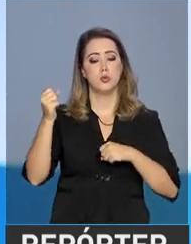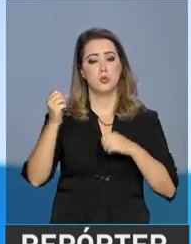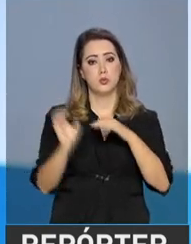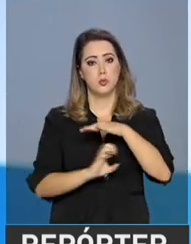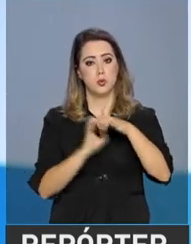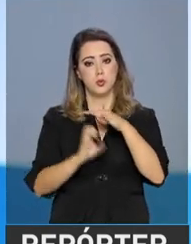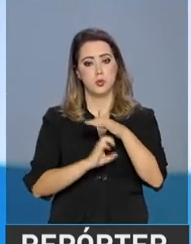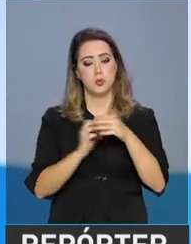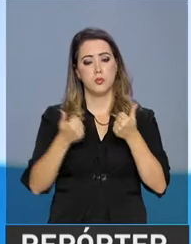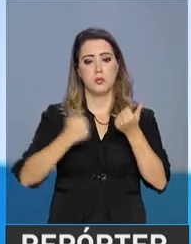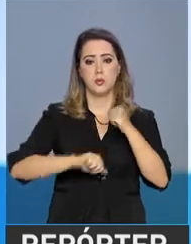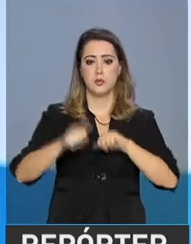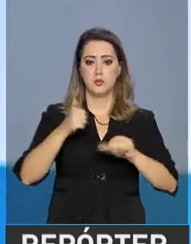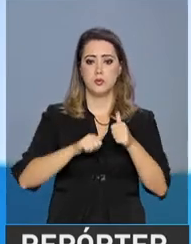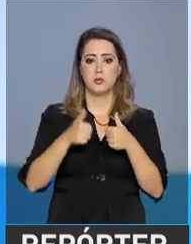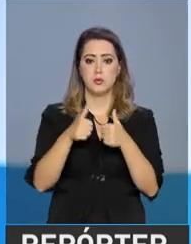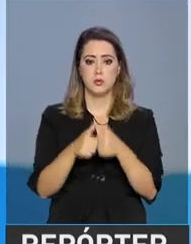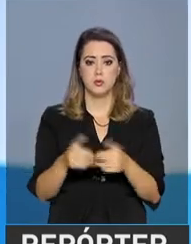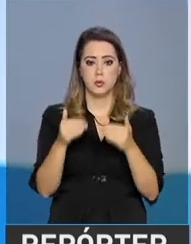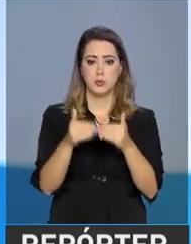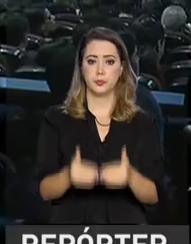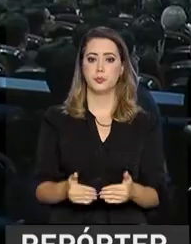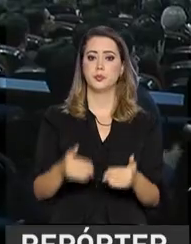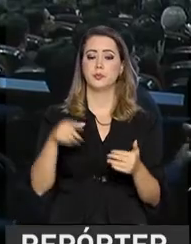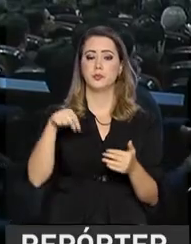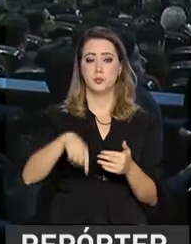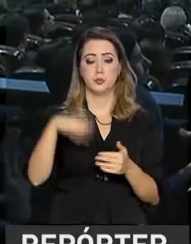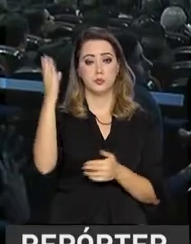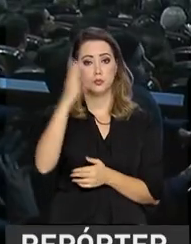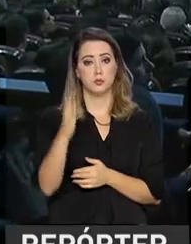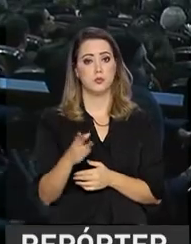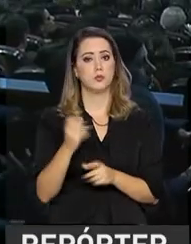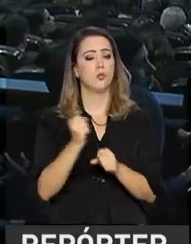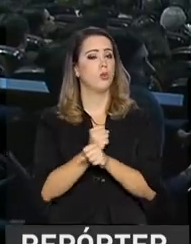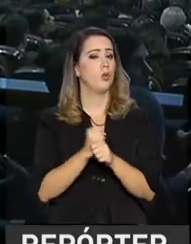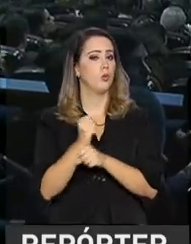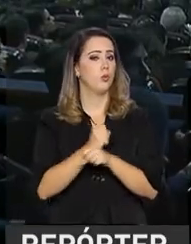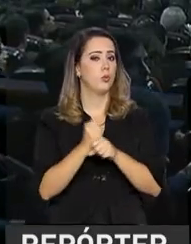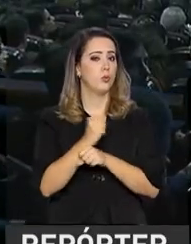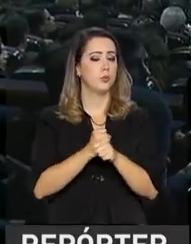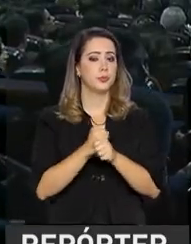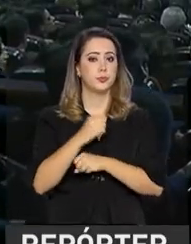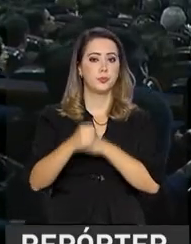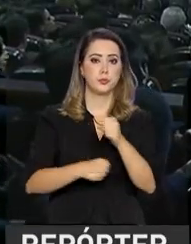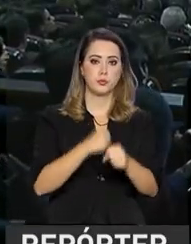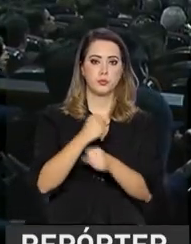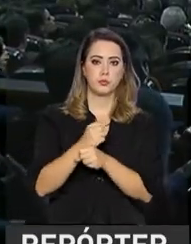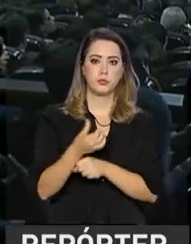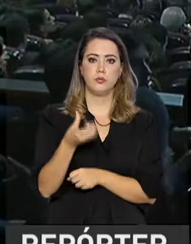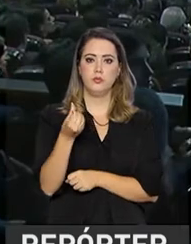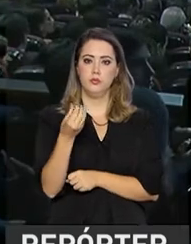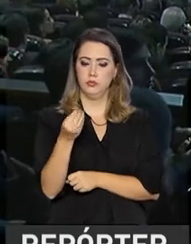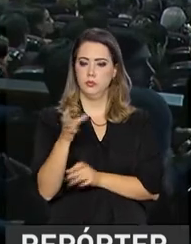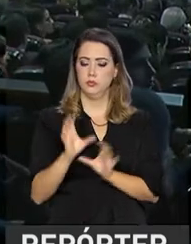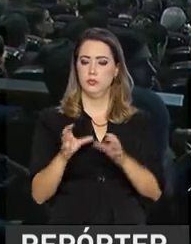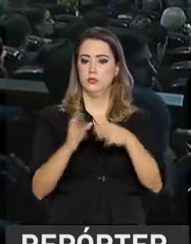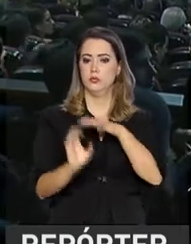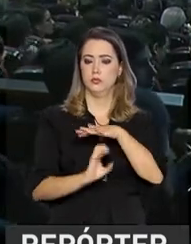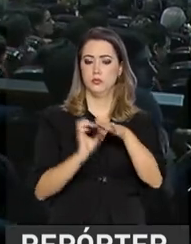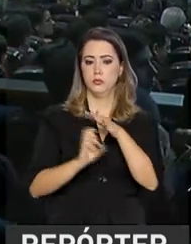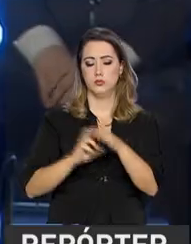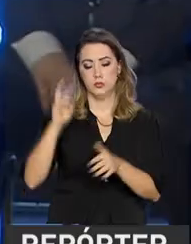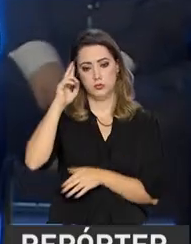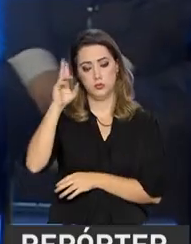estão industrialmente presentes no brasil no encontro anual que reuniu cerca de 600 executivos da indústria